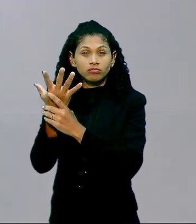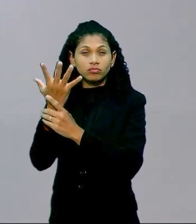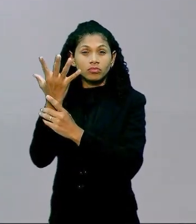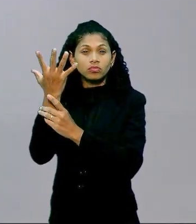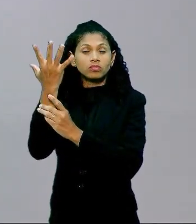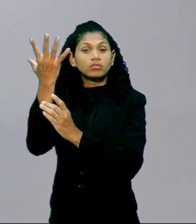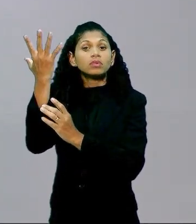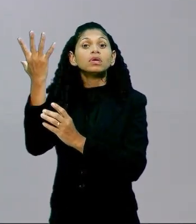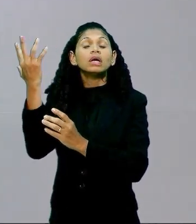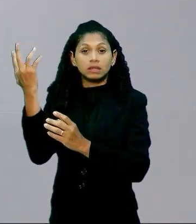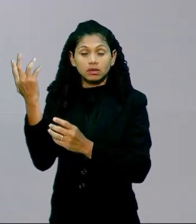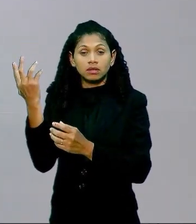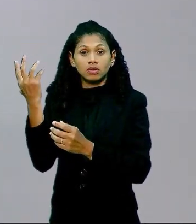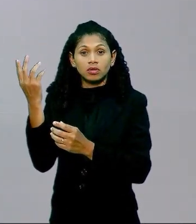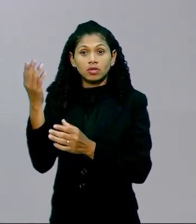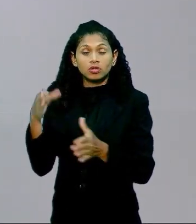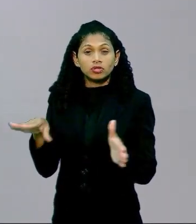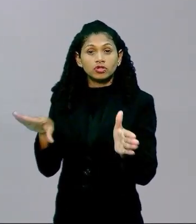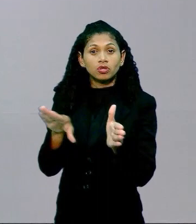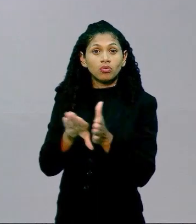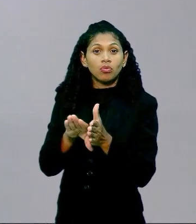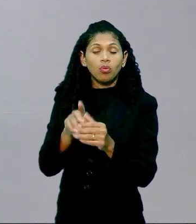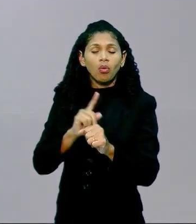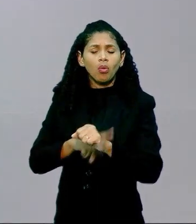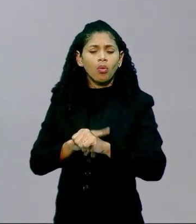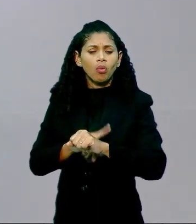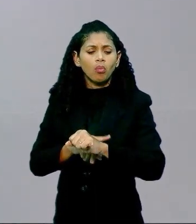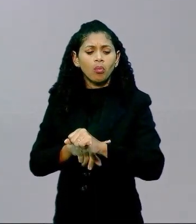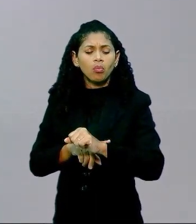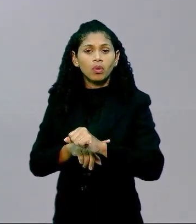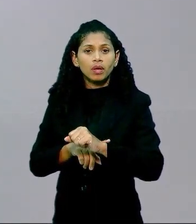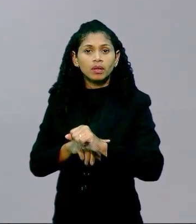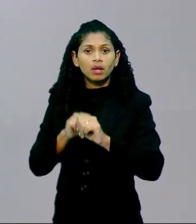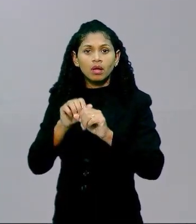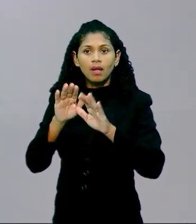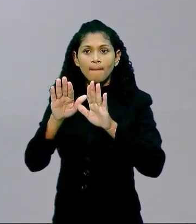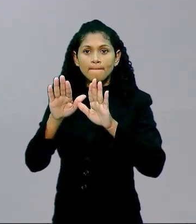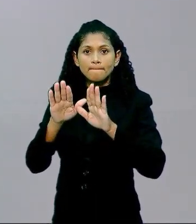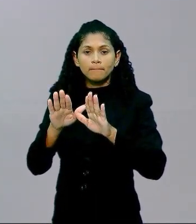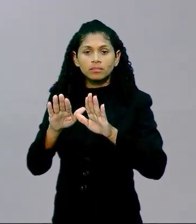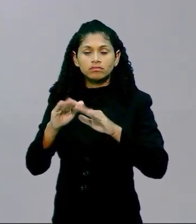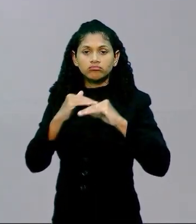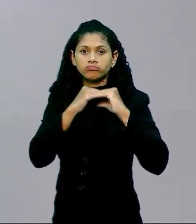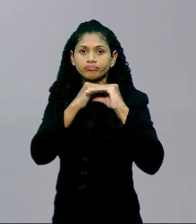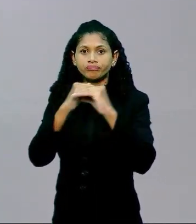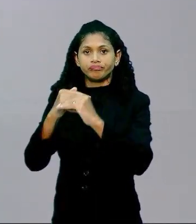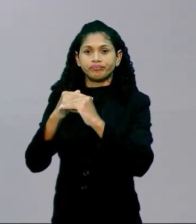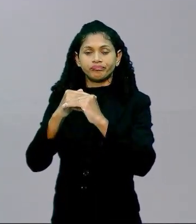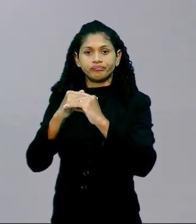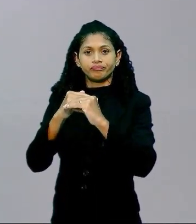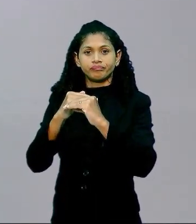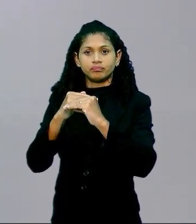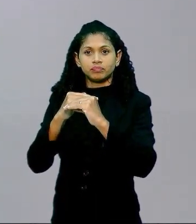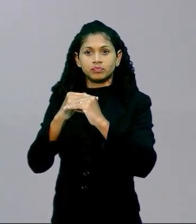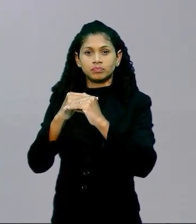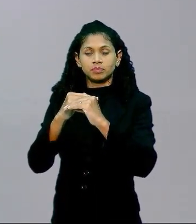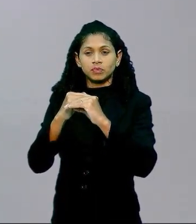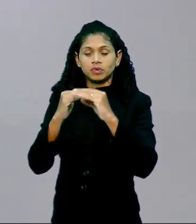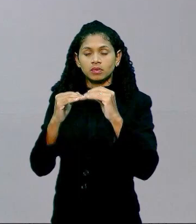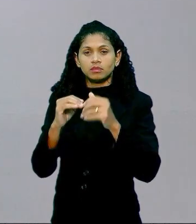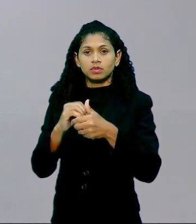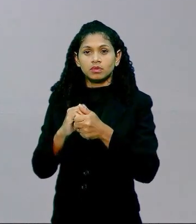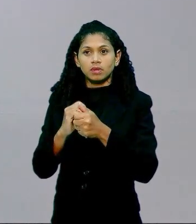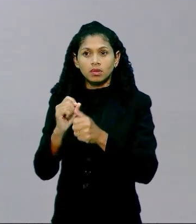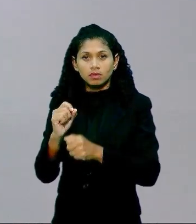momento. Chegou nesse momento, ela estabiliza. Ela cresce um pouquinho,